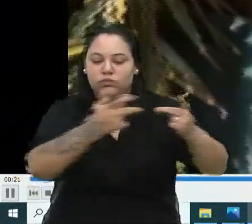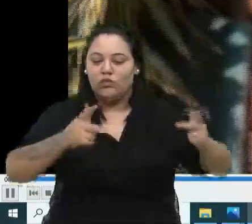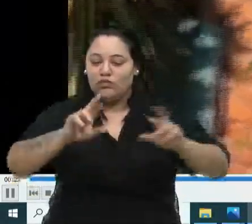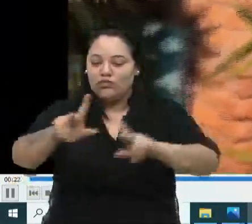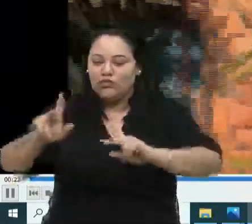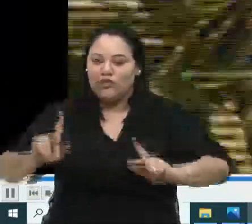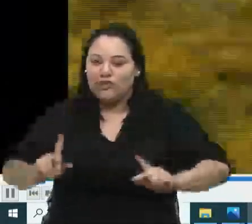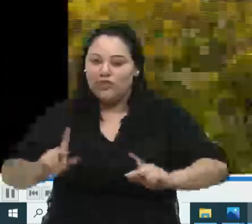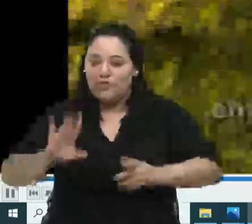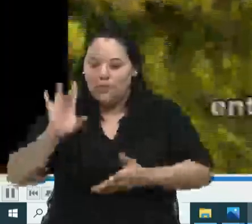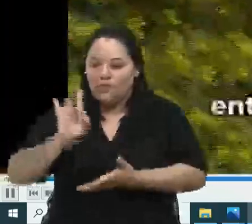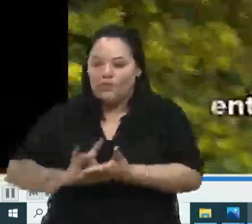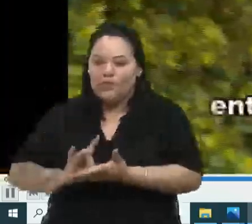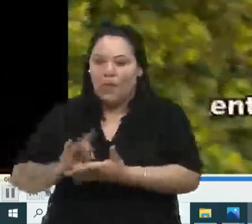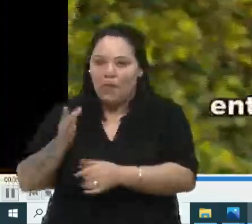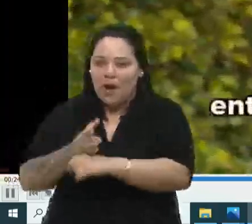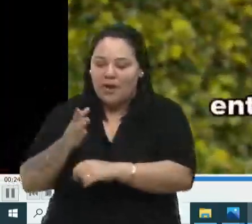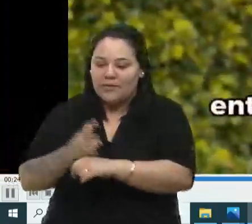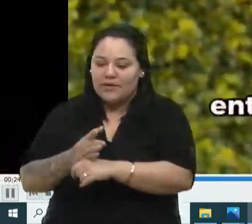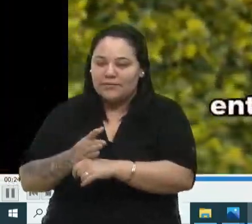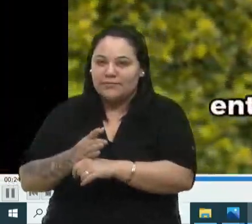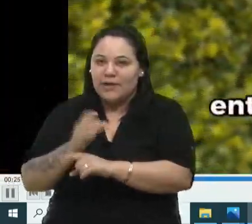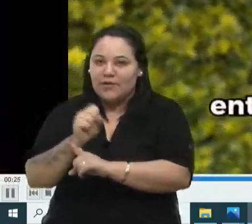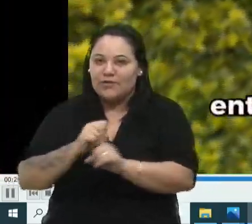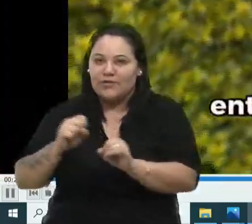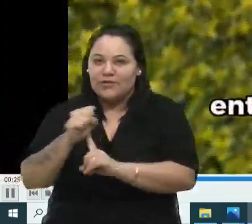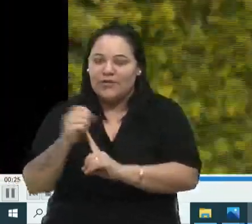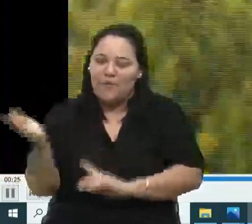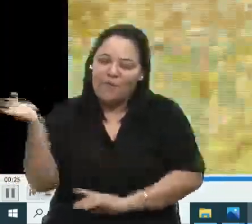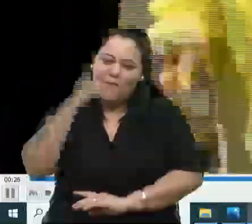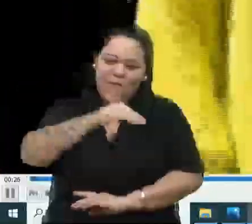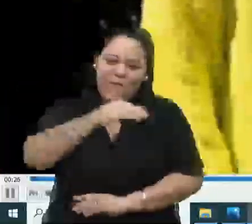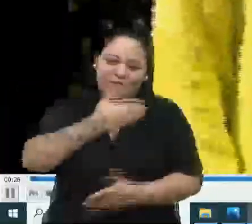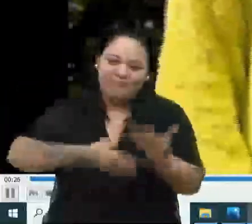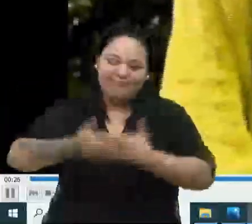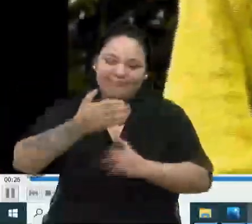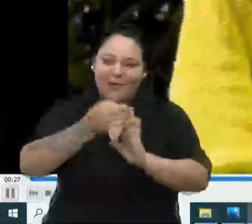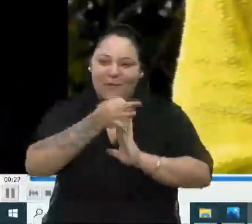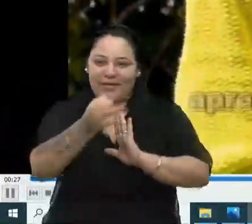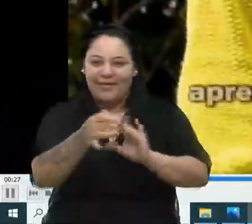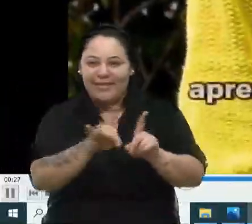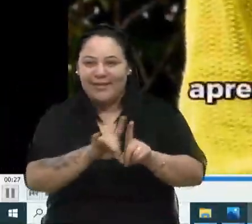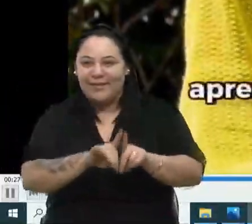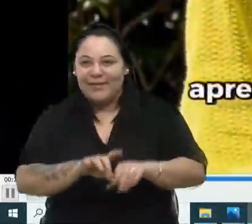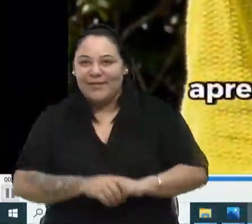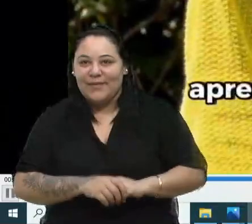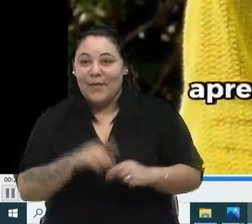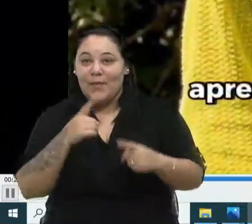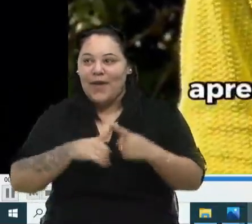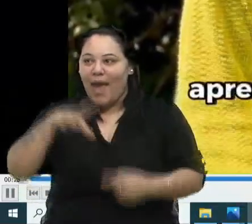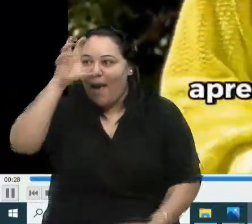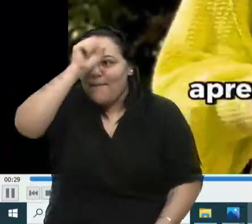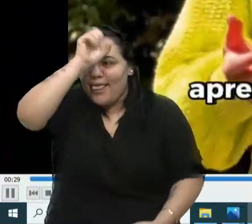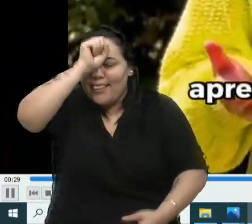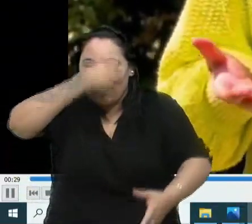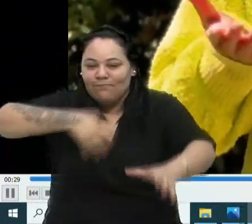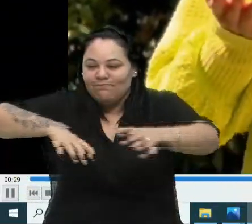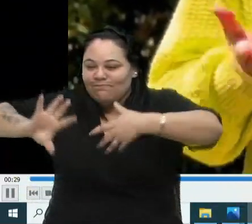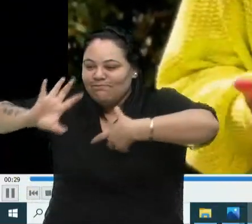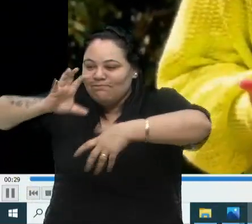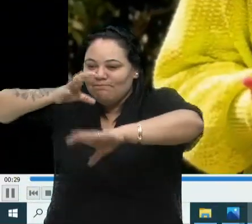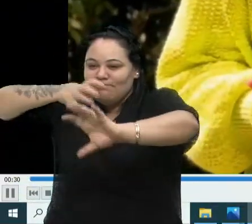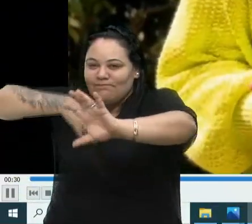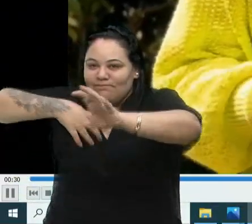nossa sociedade. Então, bora com a gente trocar ideias e opiniões. Porque, afinal, aprender a ouvir as pessoas e enxergar